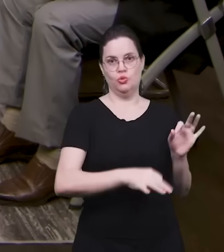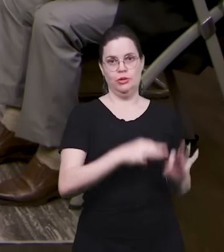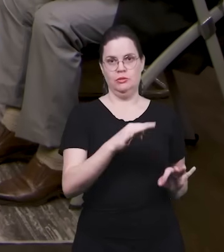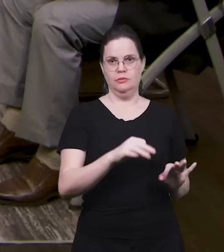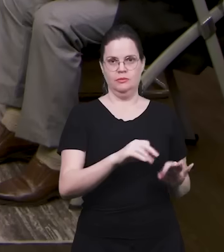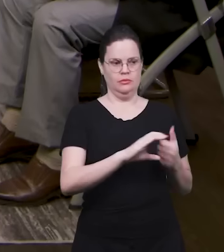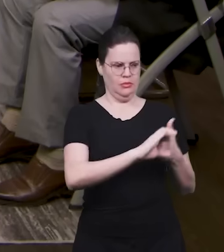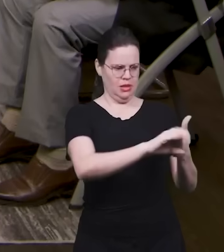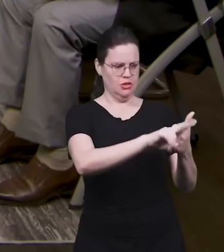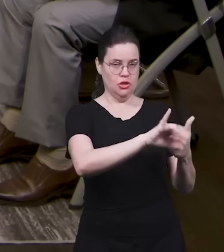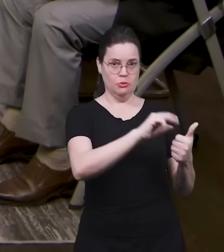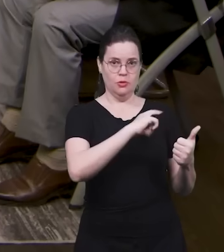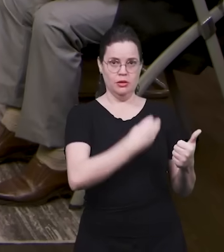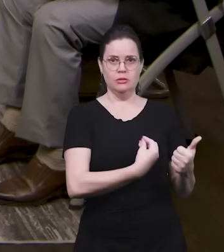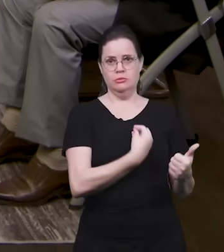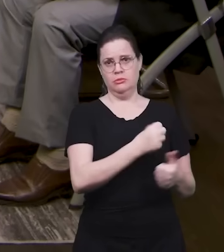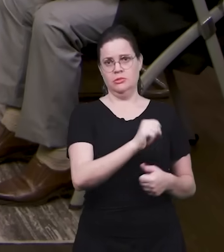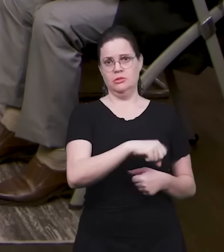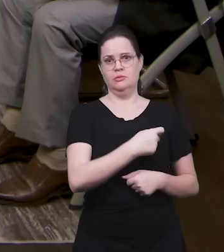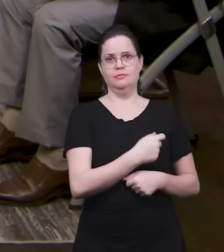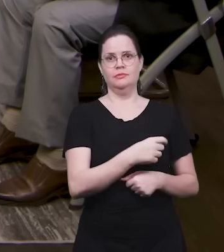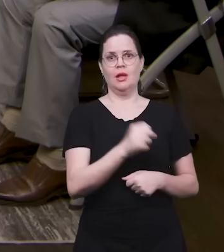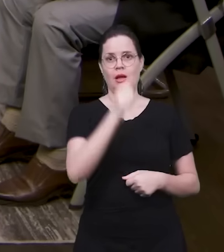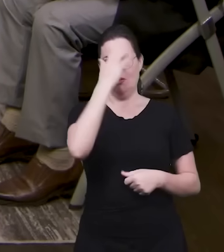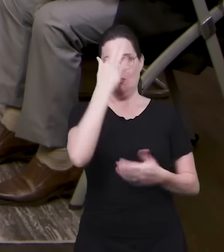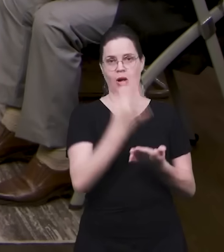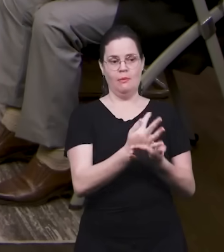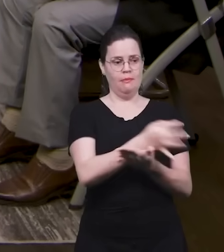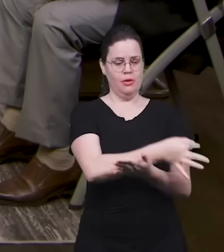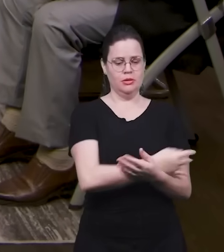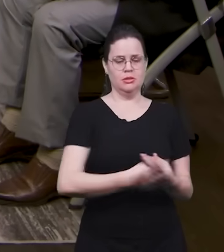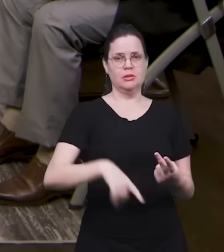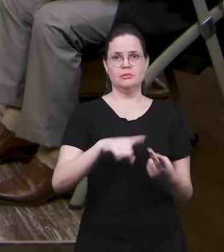um cristianismo? Vai. Que tipo de cristianismo? Do apóstata,